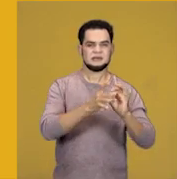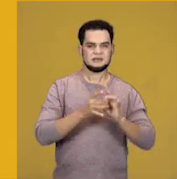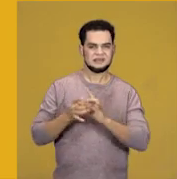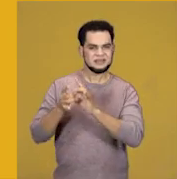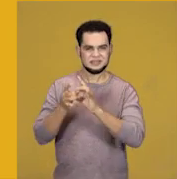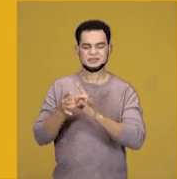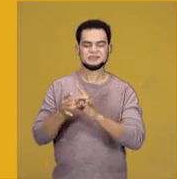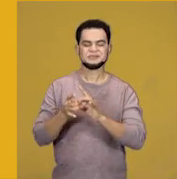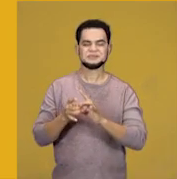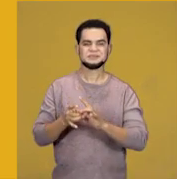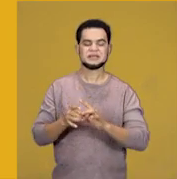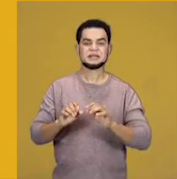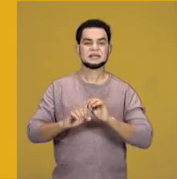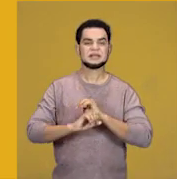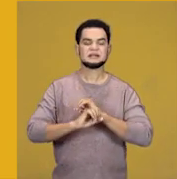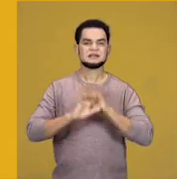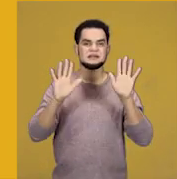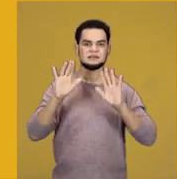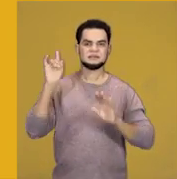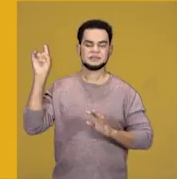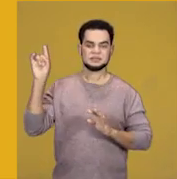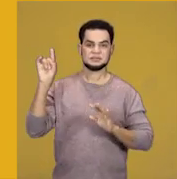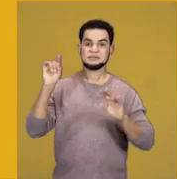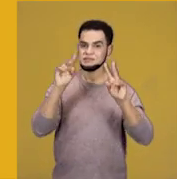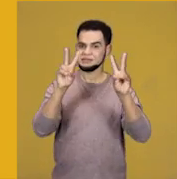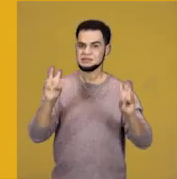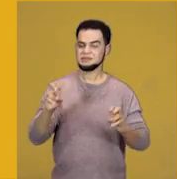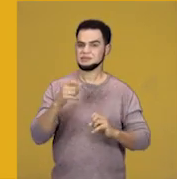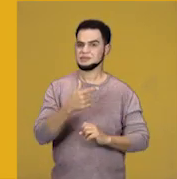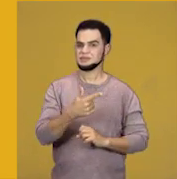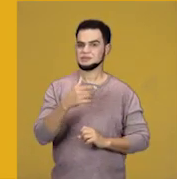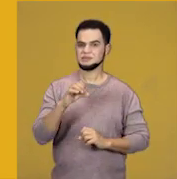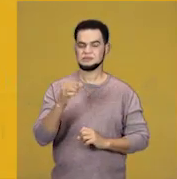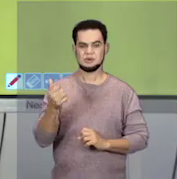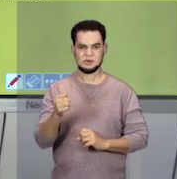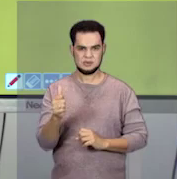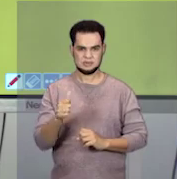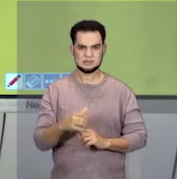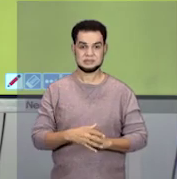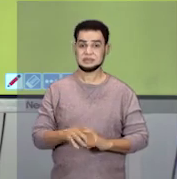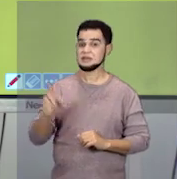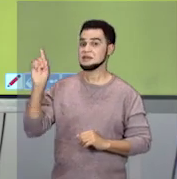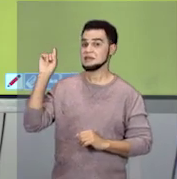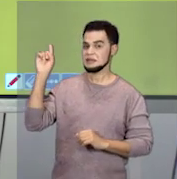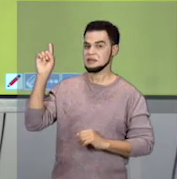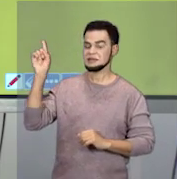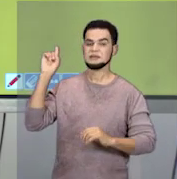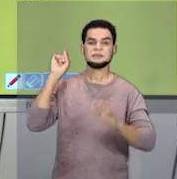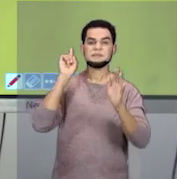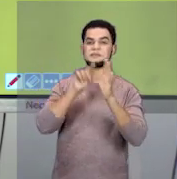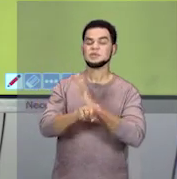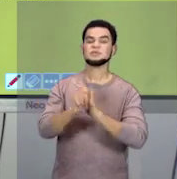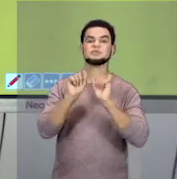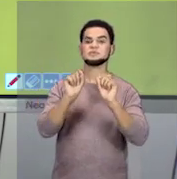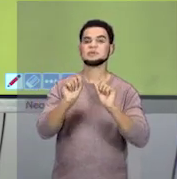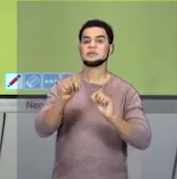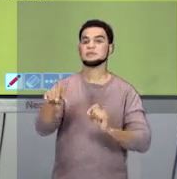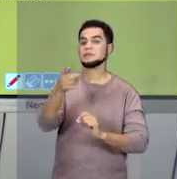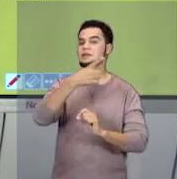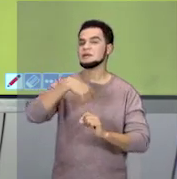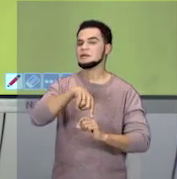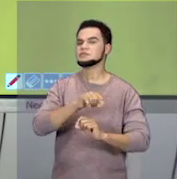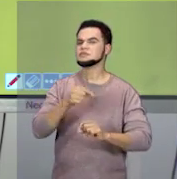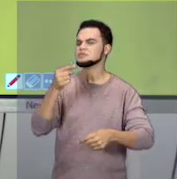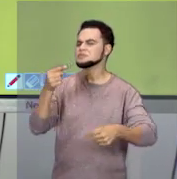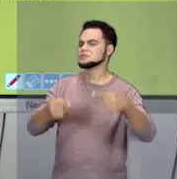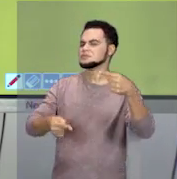Claramente, este tema de 2011 pede para que a gente discuta o viver